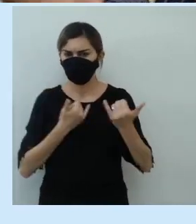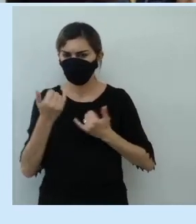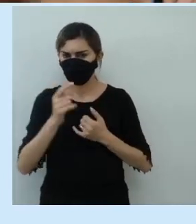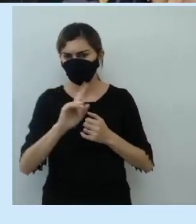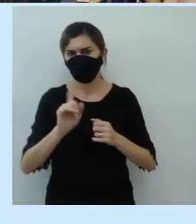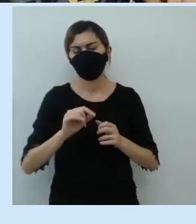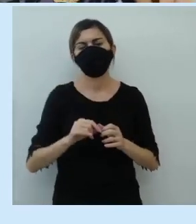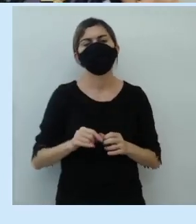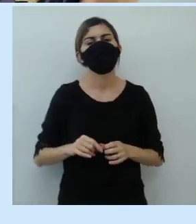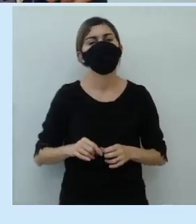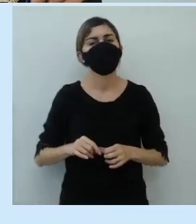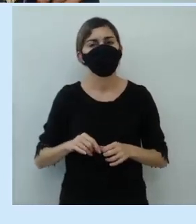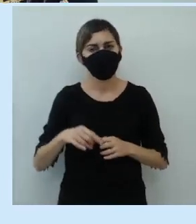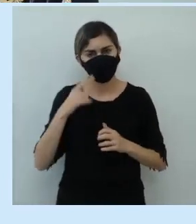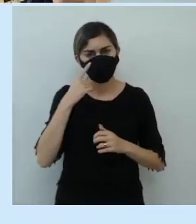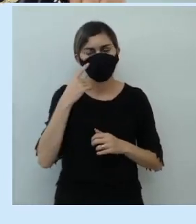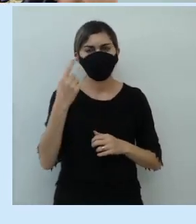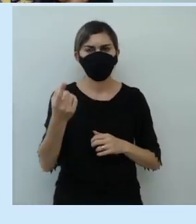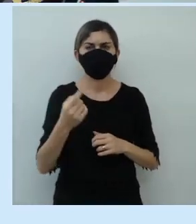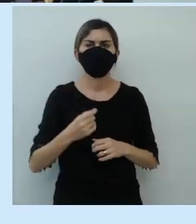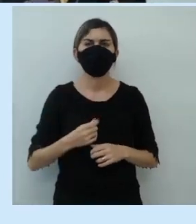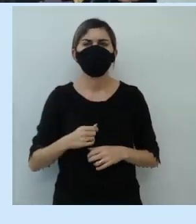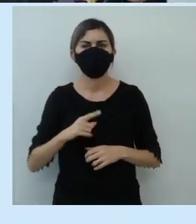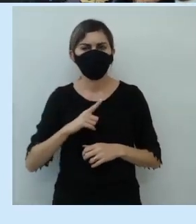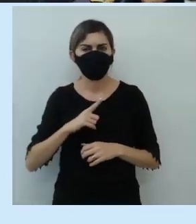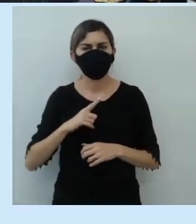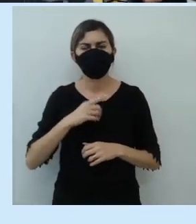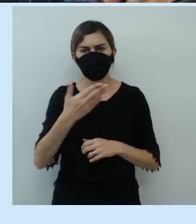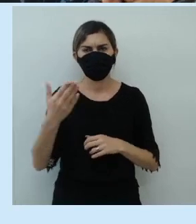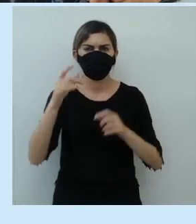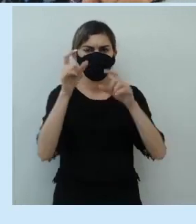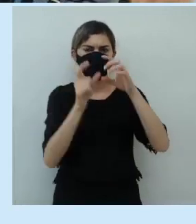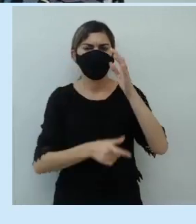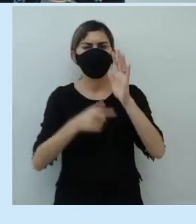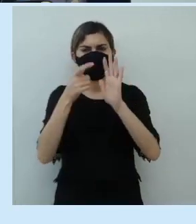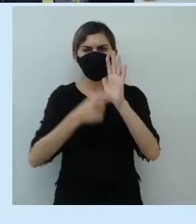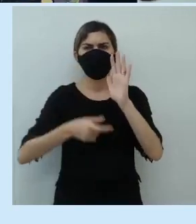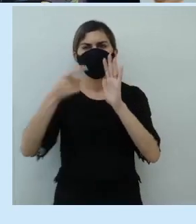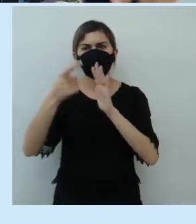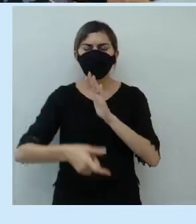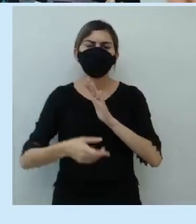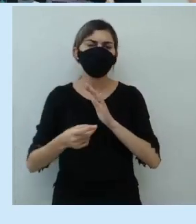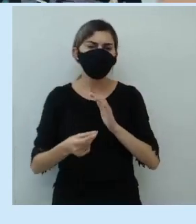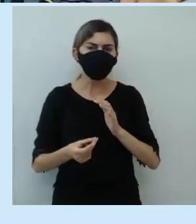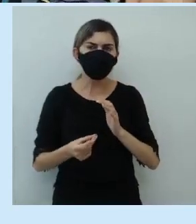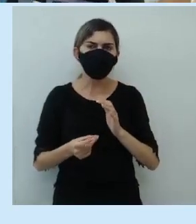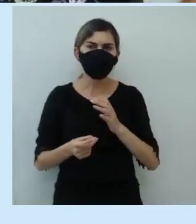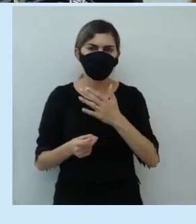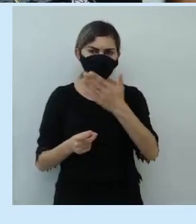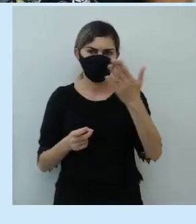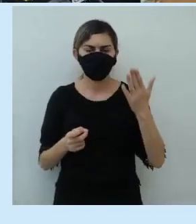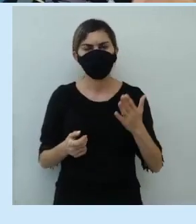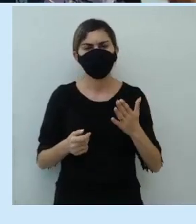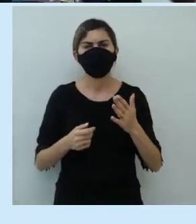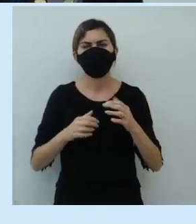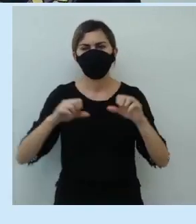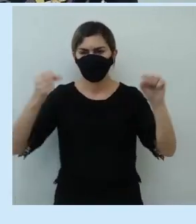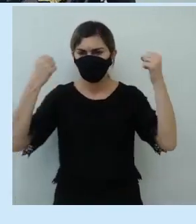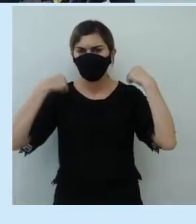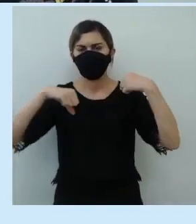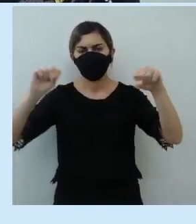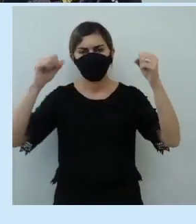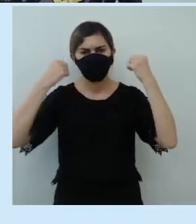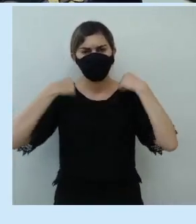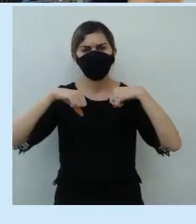dei até agora. Você tem agora uma tirinha, né? Você tem aí alguém fazendo uma academia, né? Tá?